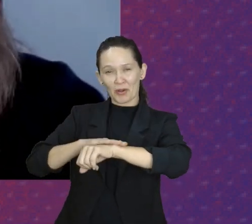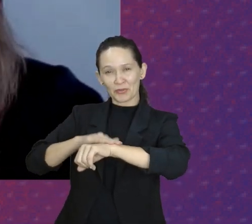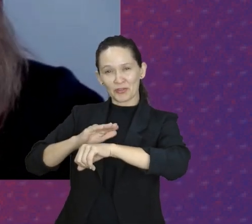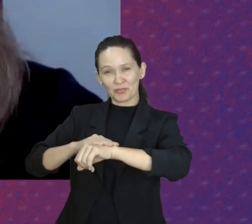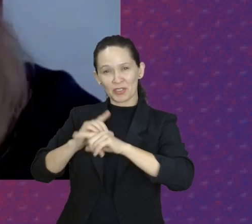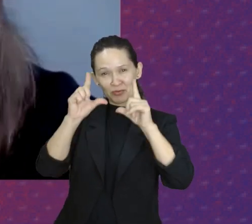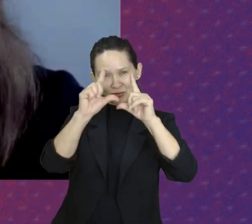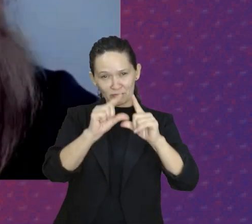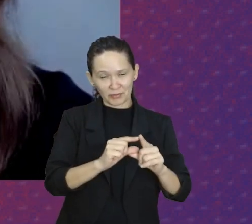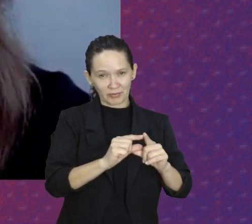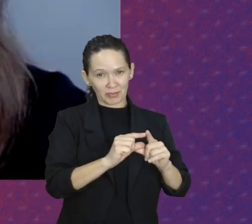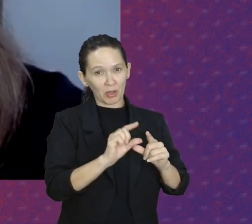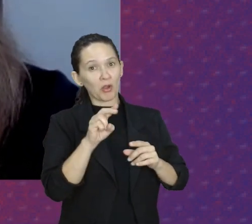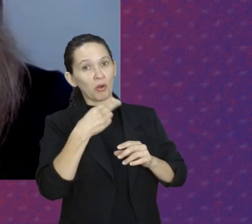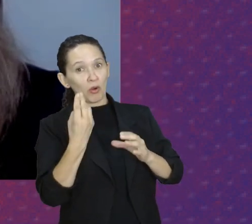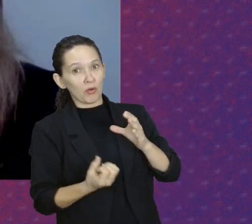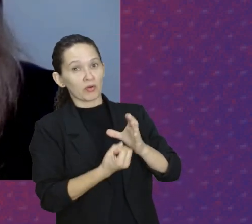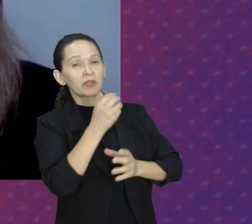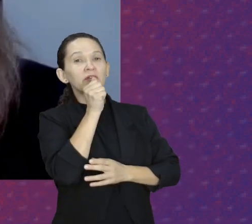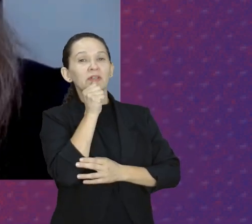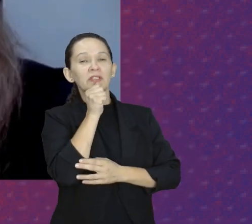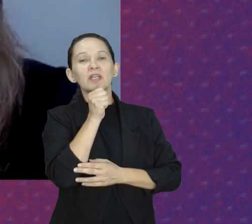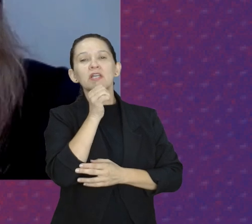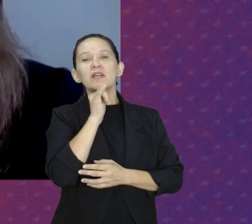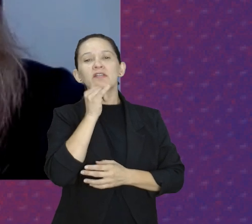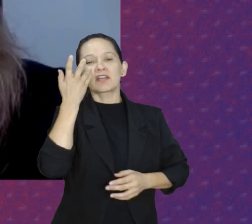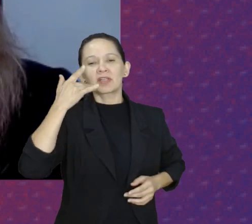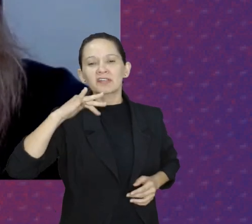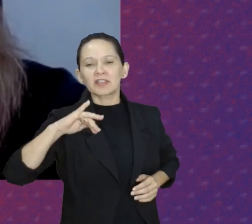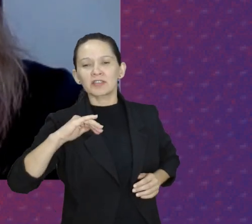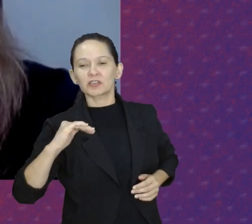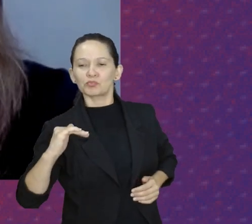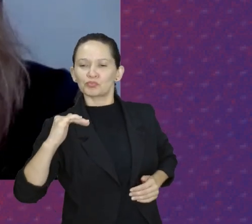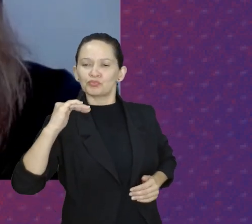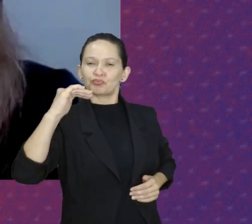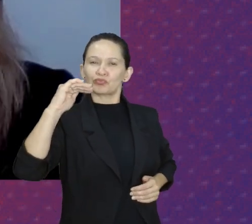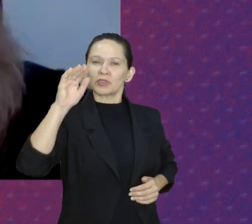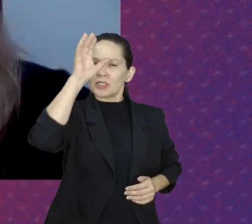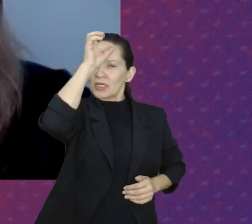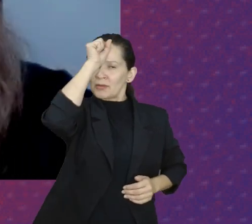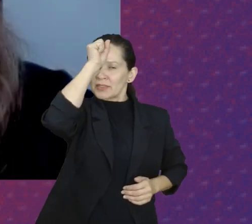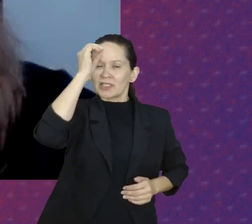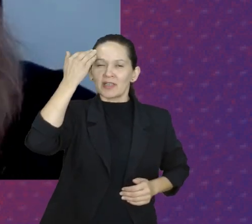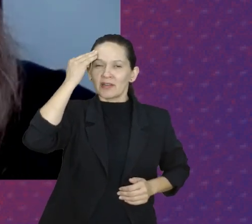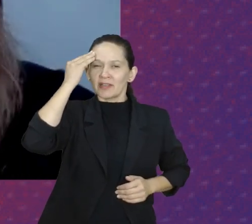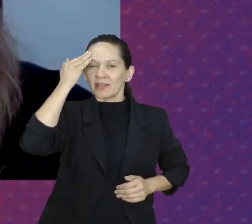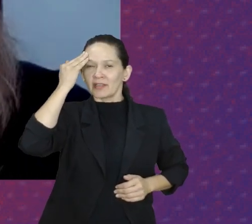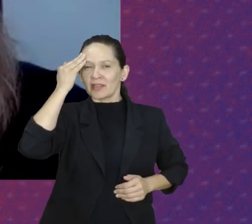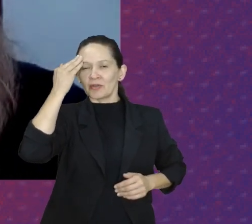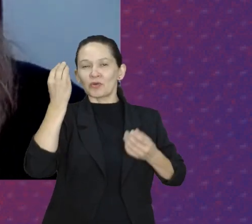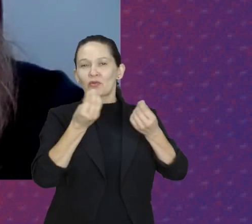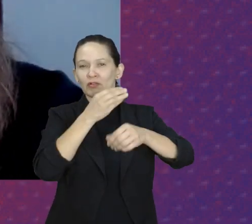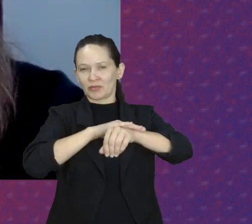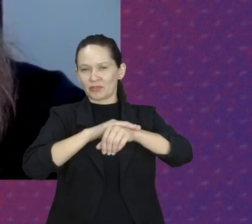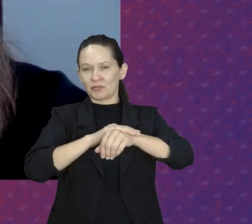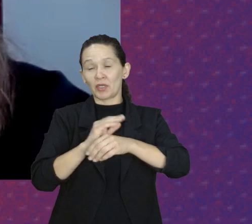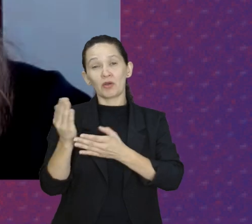exemplo, ou em construção, no caso das crianças, ou de alguma forma fragilizadas por algum motivo